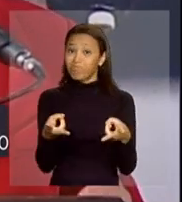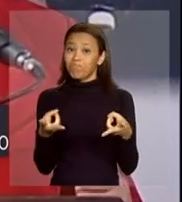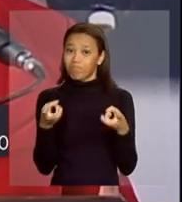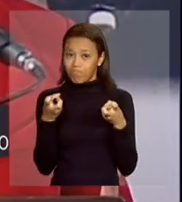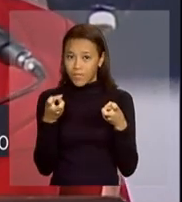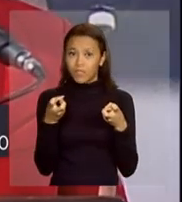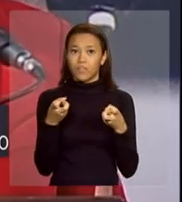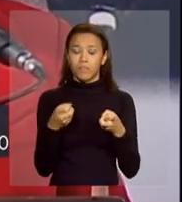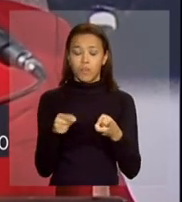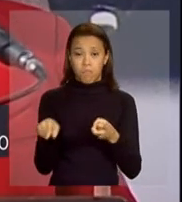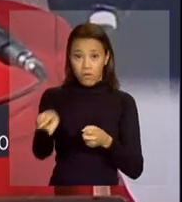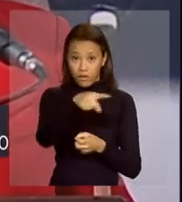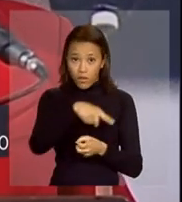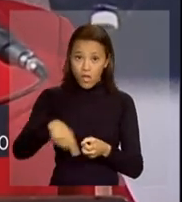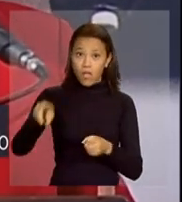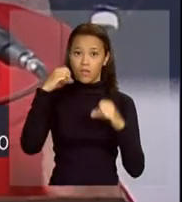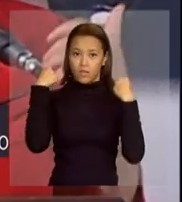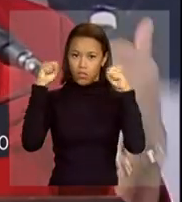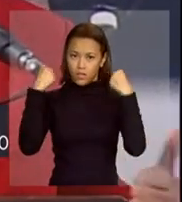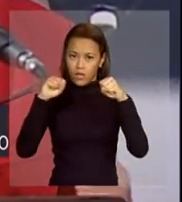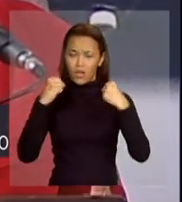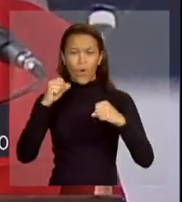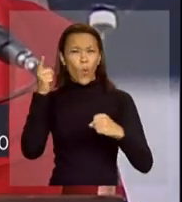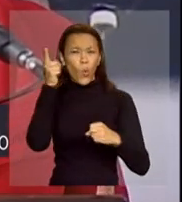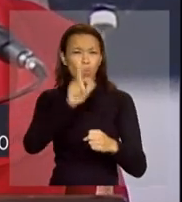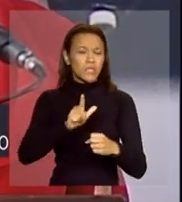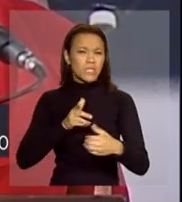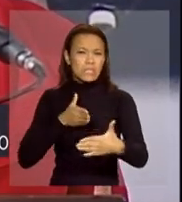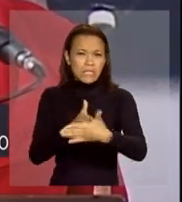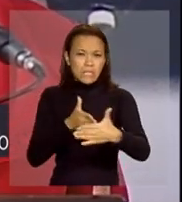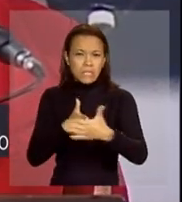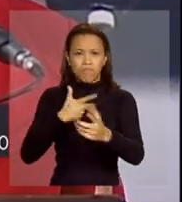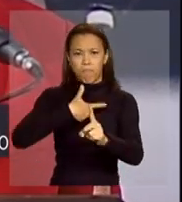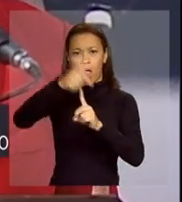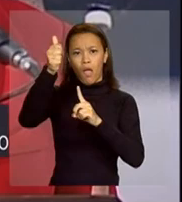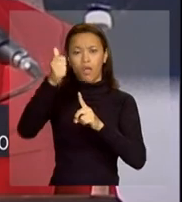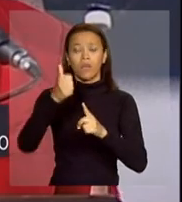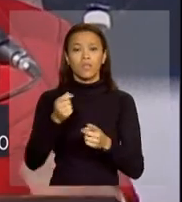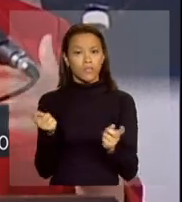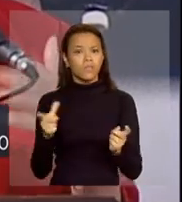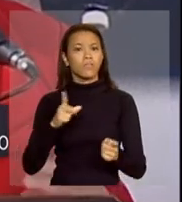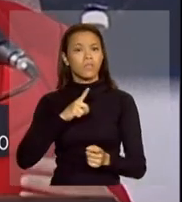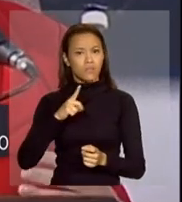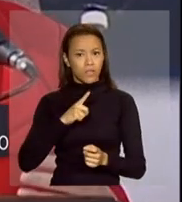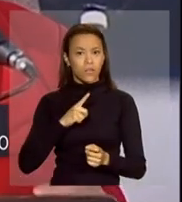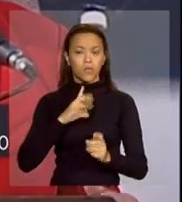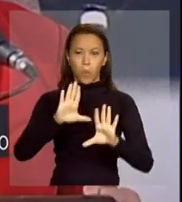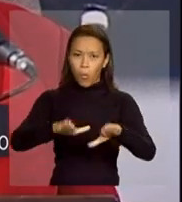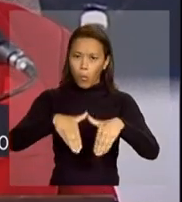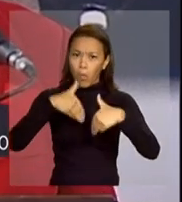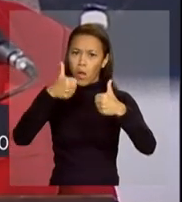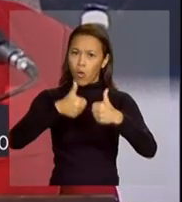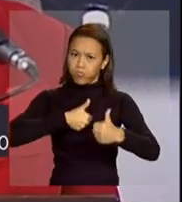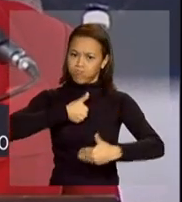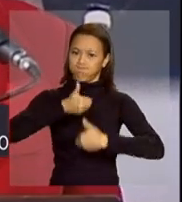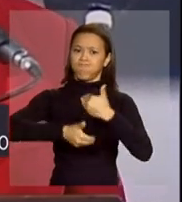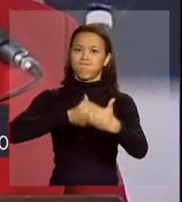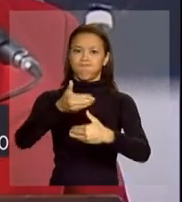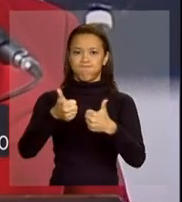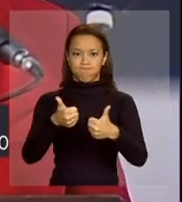que eles ultrapassem todas as barreiras e tenham o desempenho que